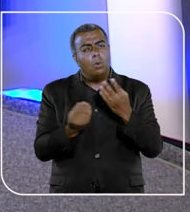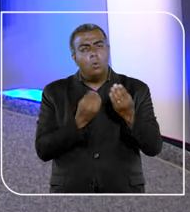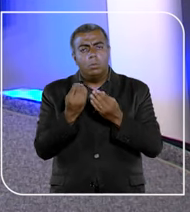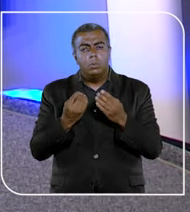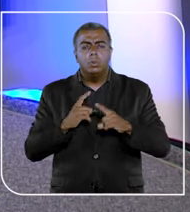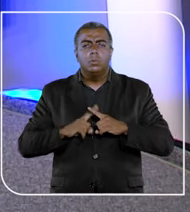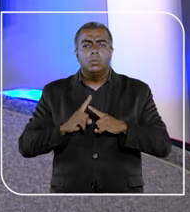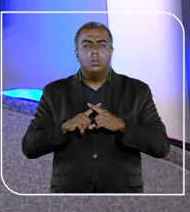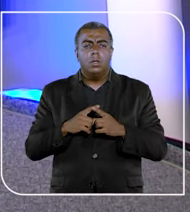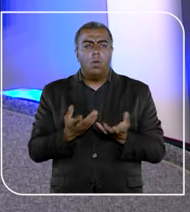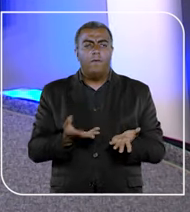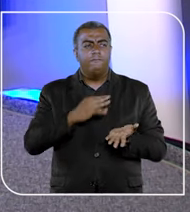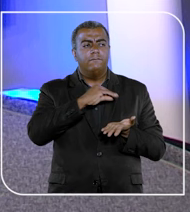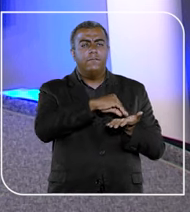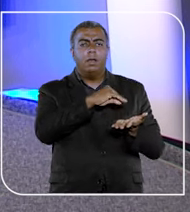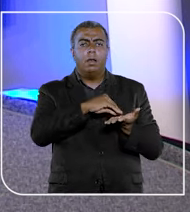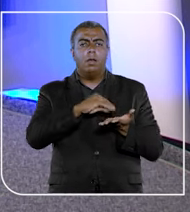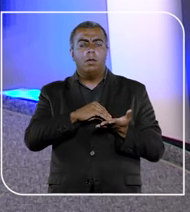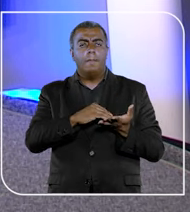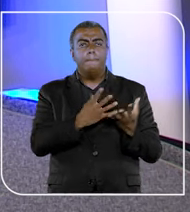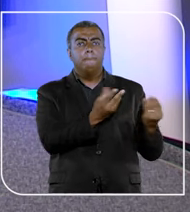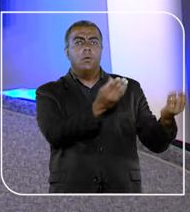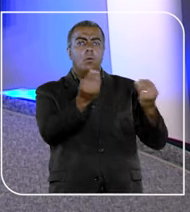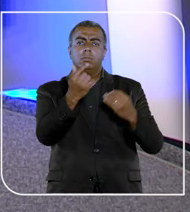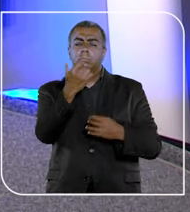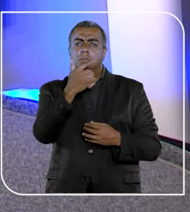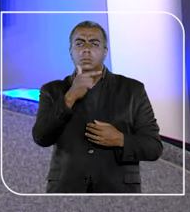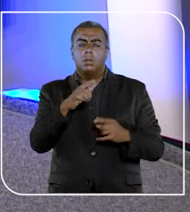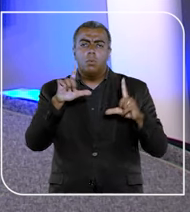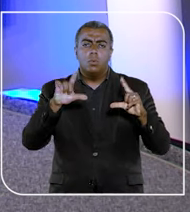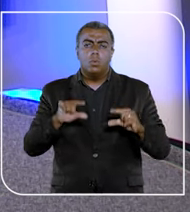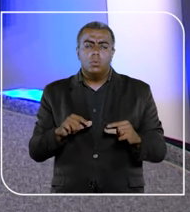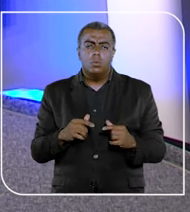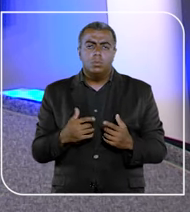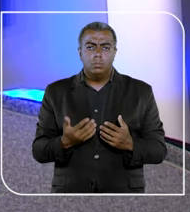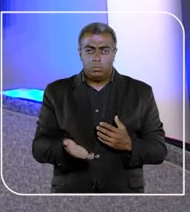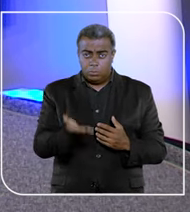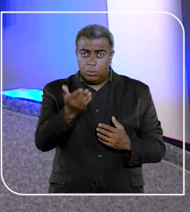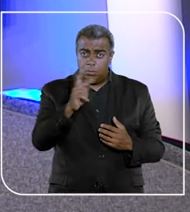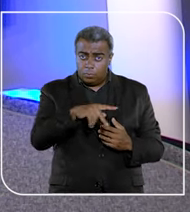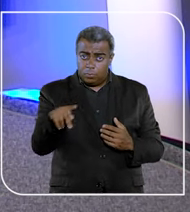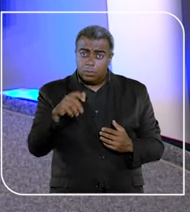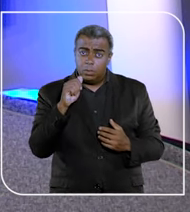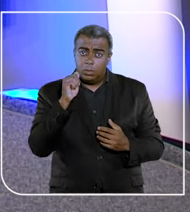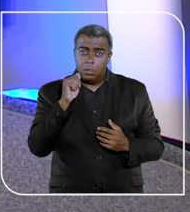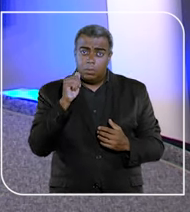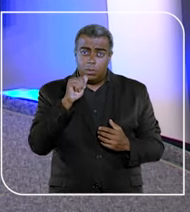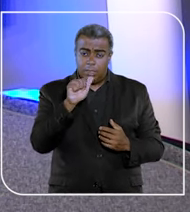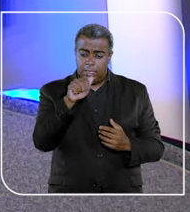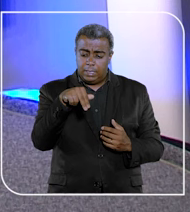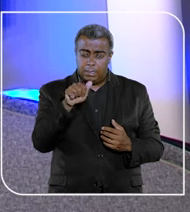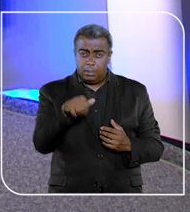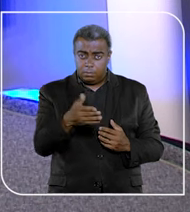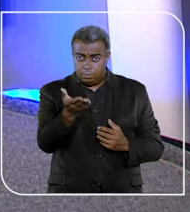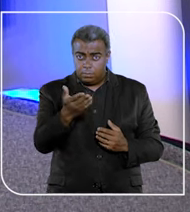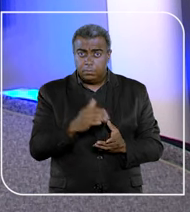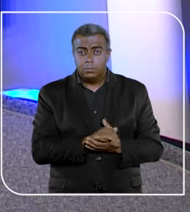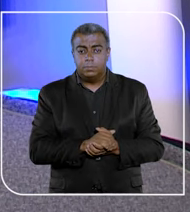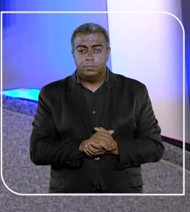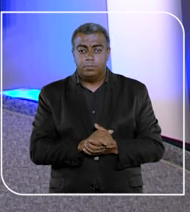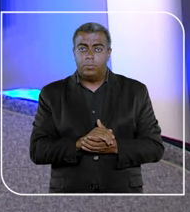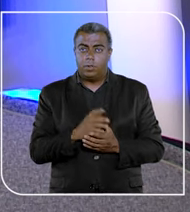que discorressem mais sobre esse assunto e por que essa carência não é mais utilizada, enfim. Começando pela professora Ana, por